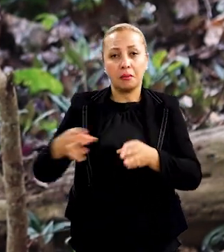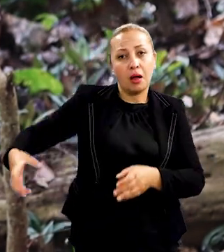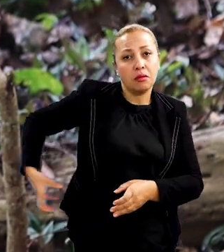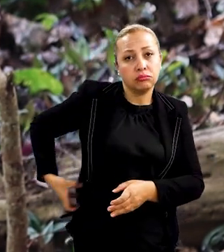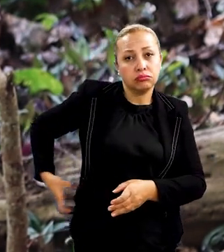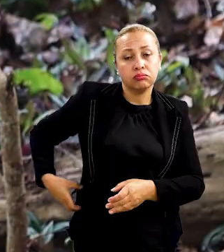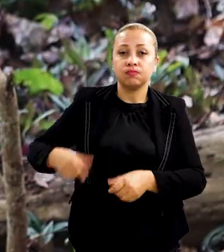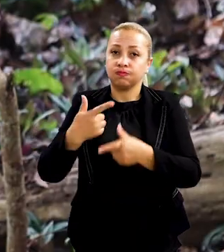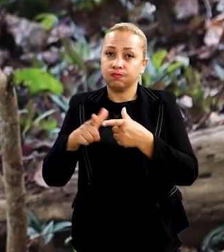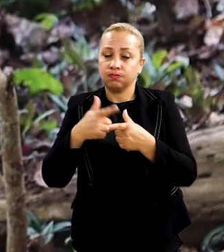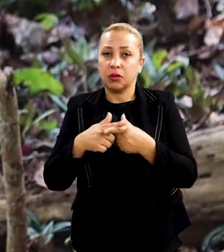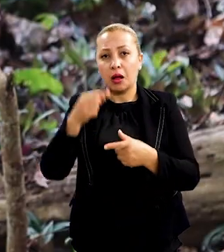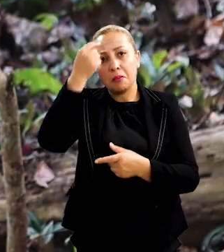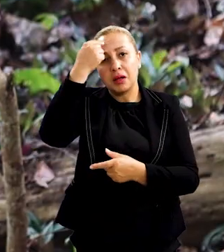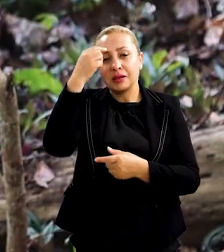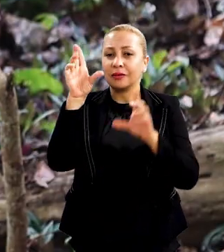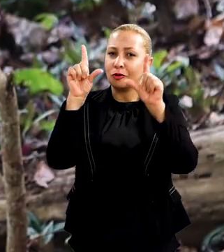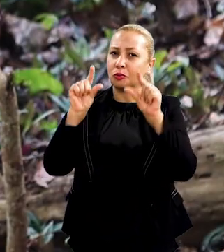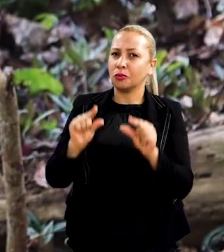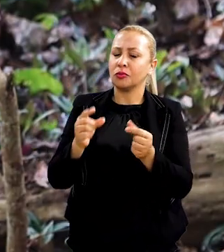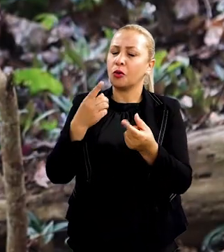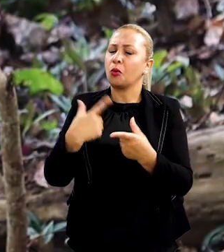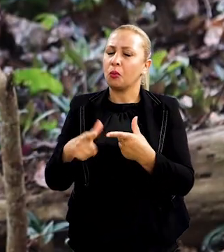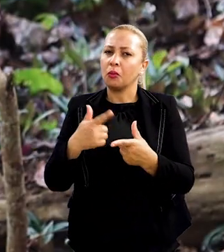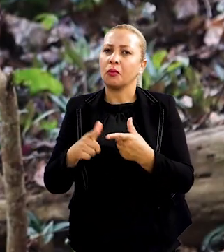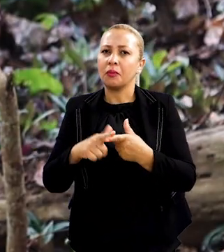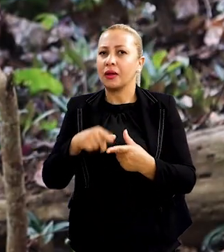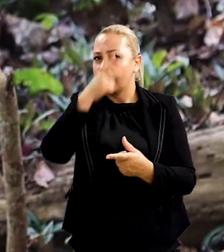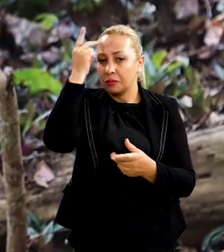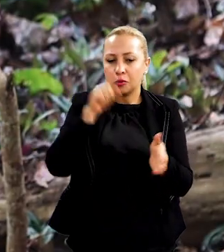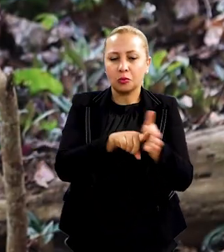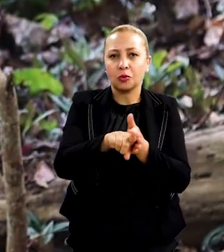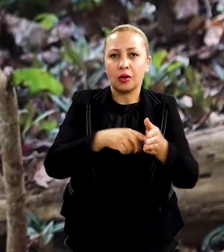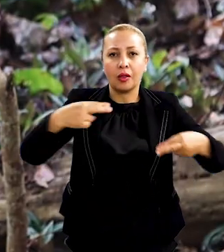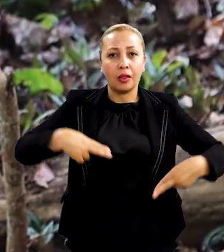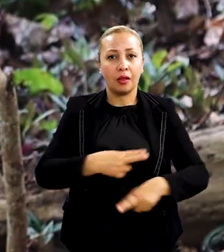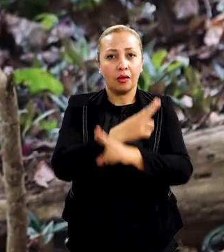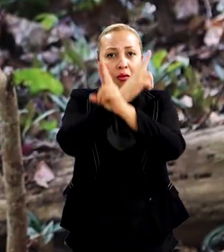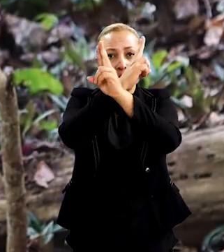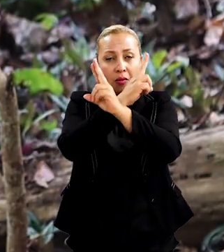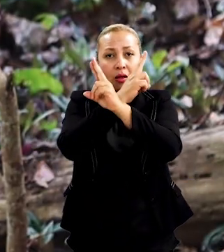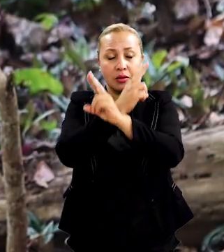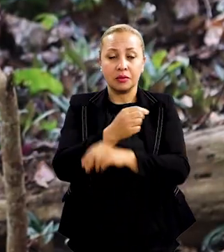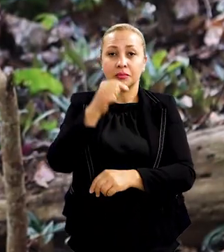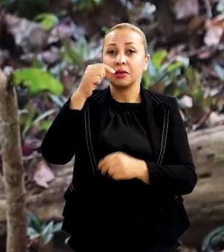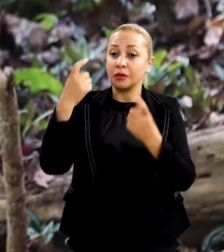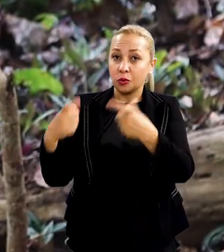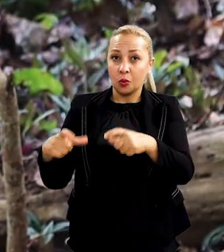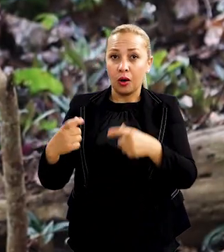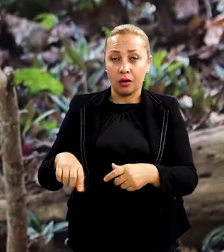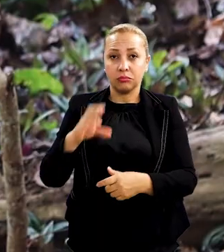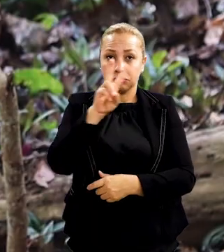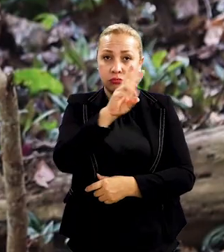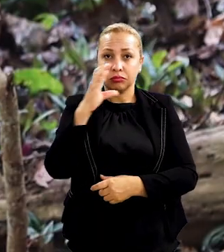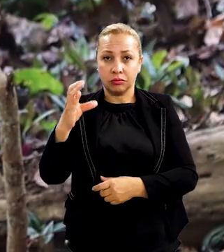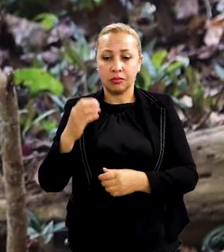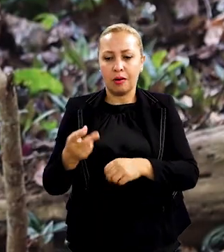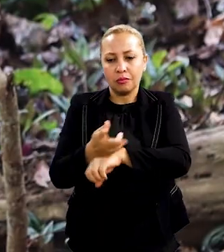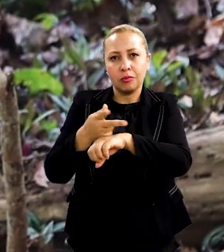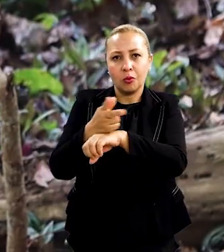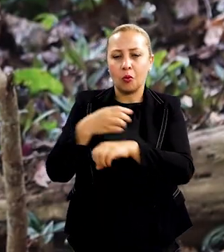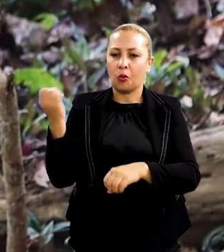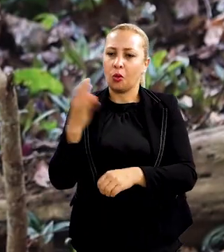os rins. Foi pensando na redução desses danos que pesquisadores da Universidade Estadual do Sudoeste da Bahia, campus de Vitória da